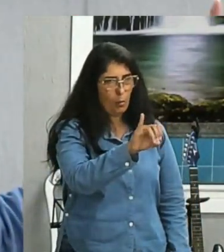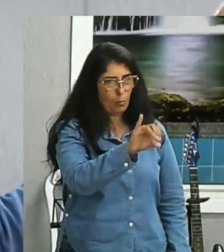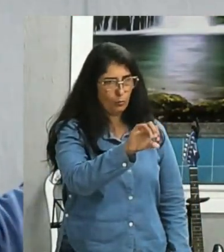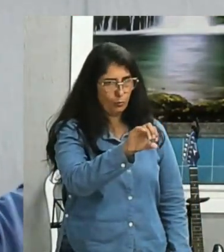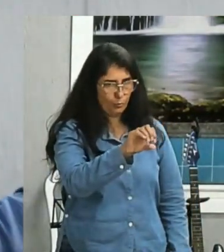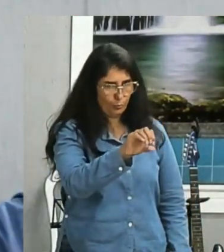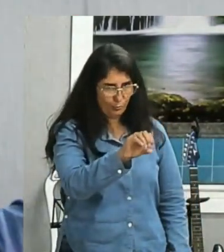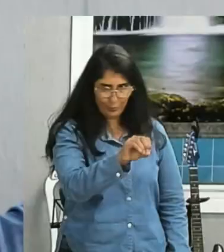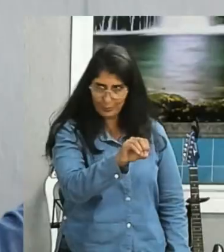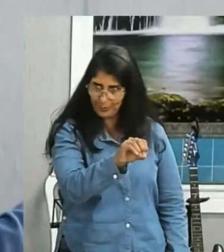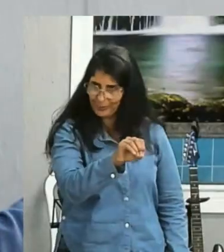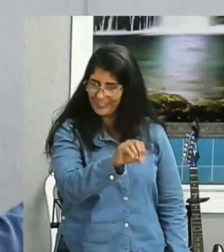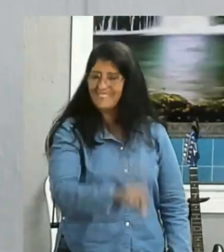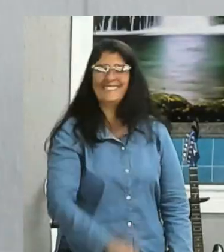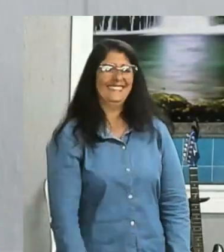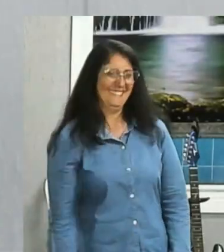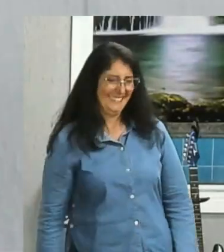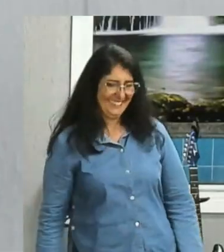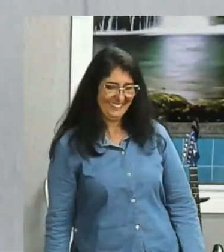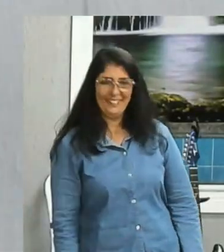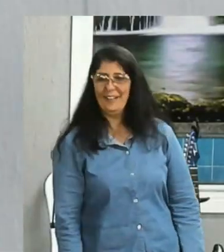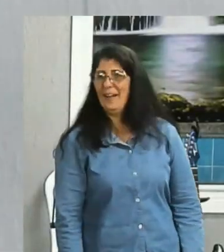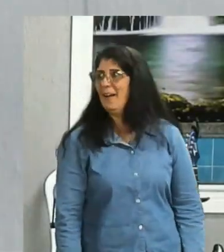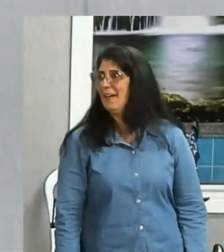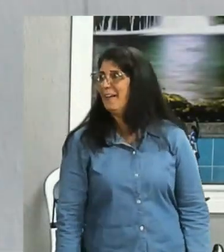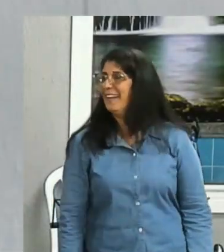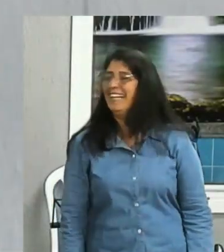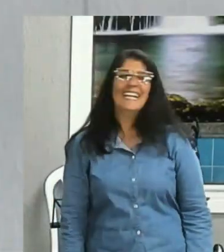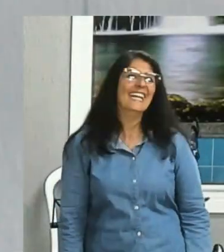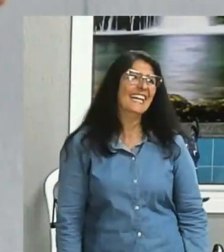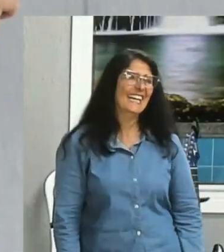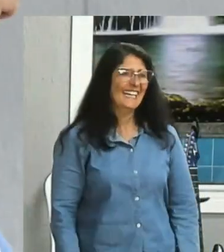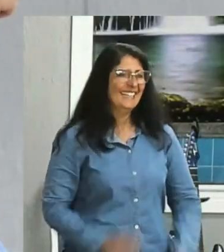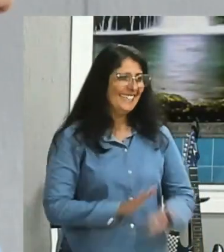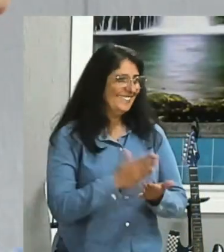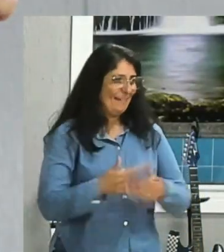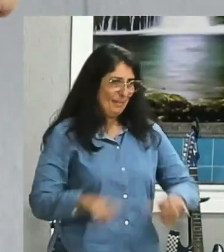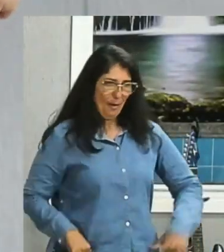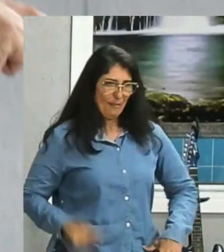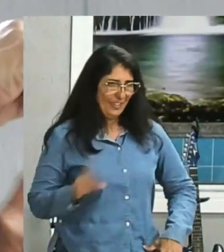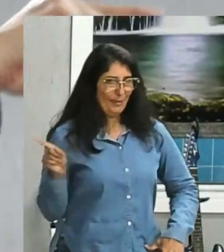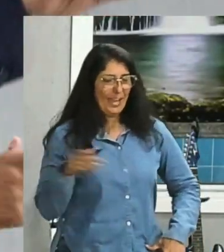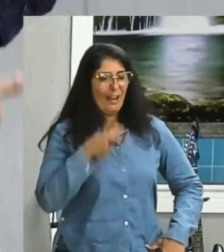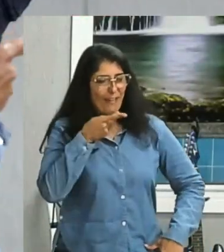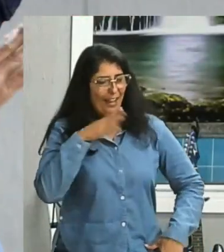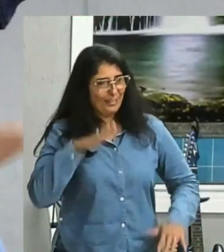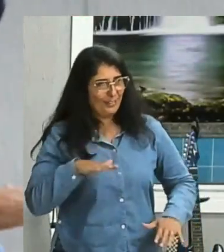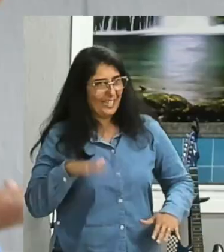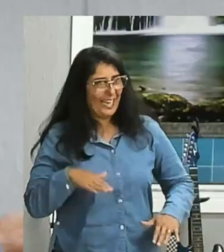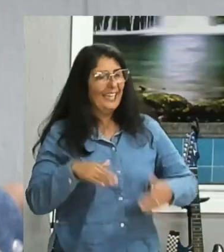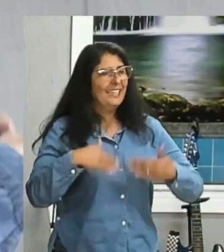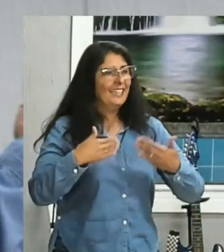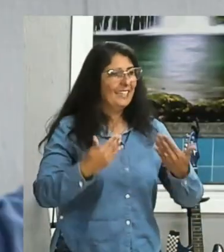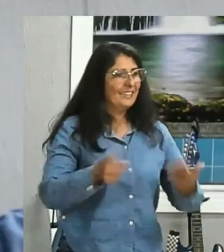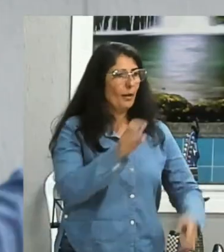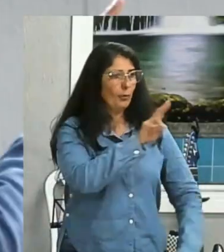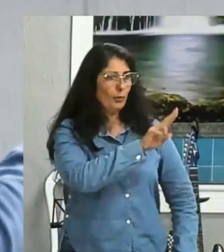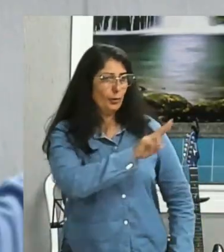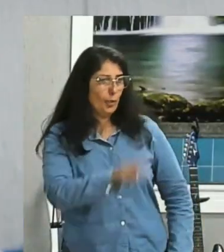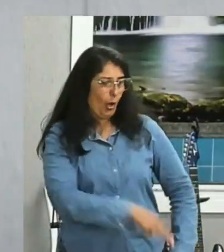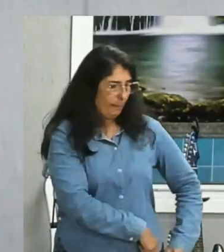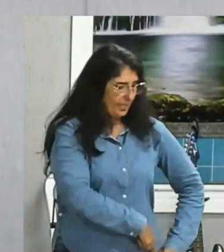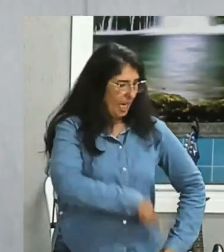Isso. Deu um tempinho aqui para o intérprete não sofrer. Gláudio. Então, está se referindo a essa espada que